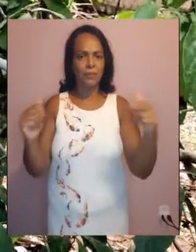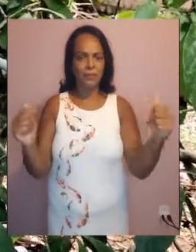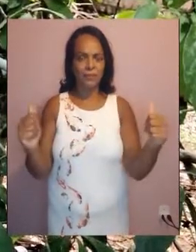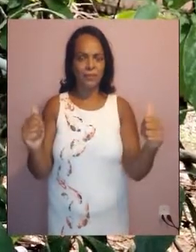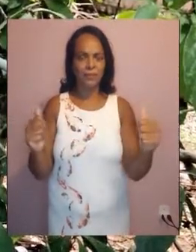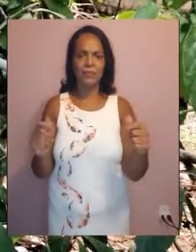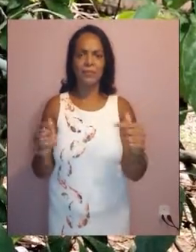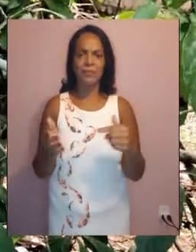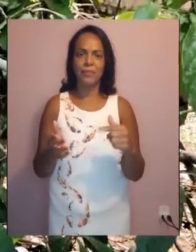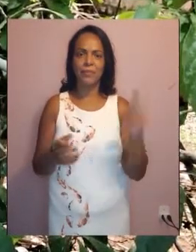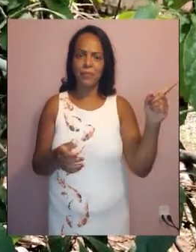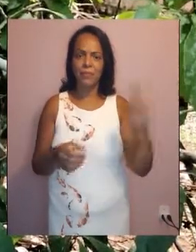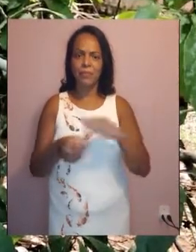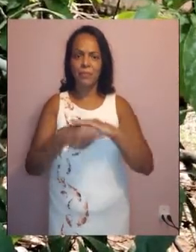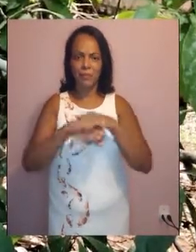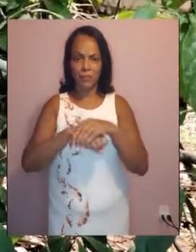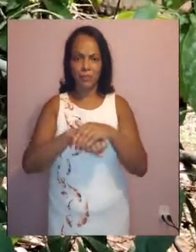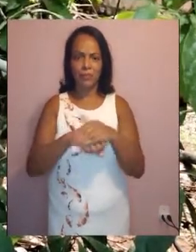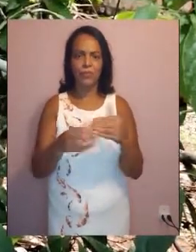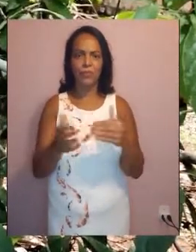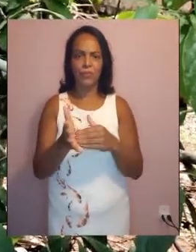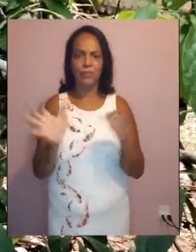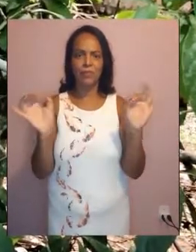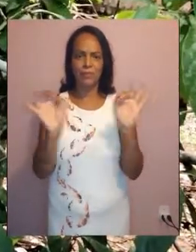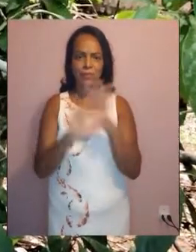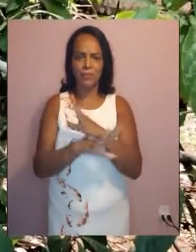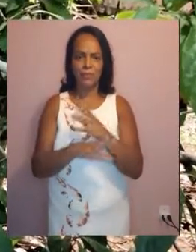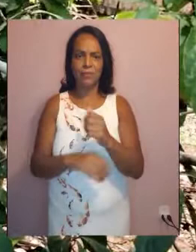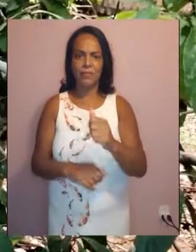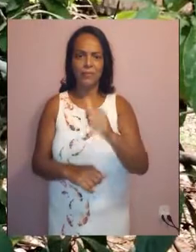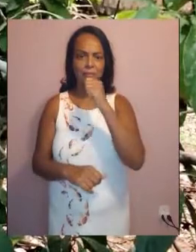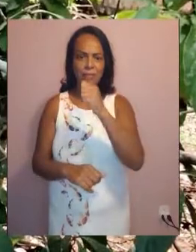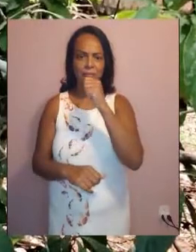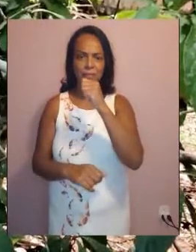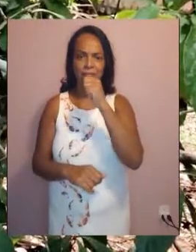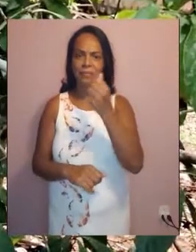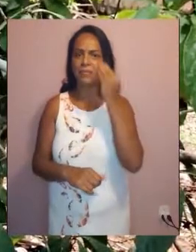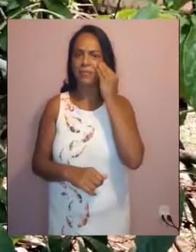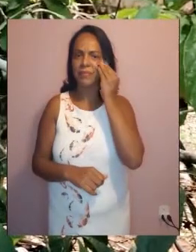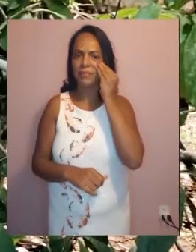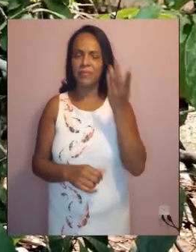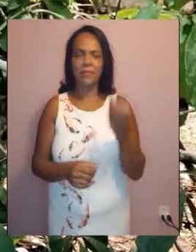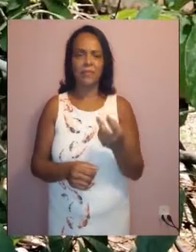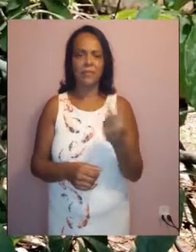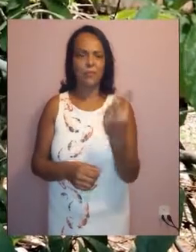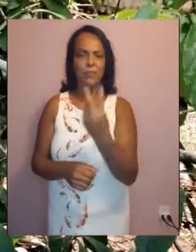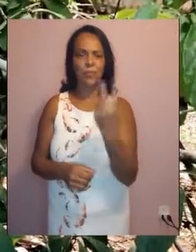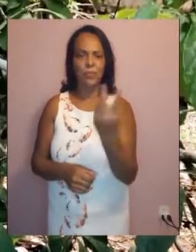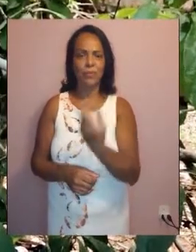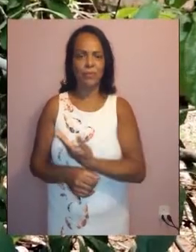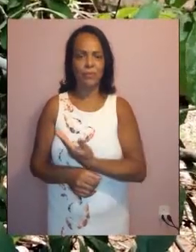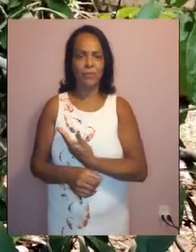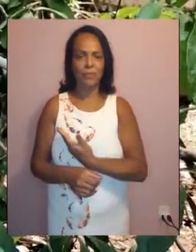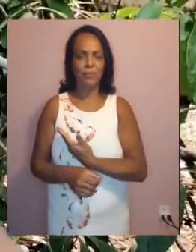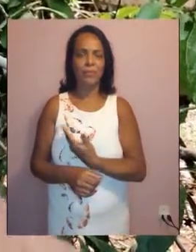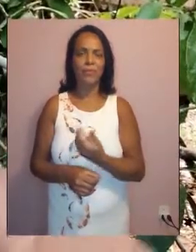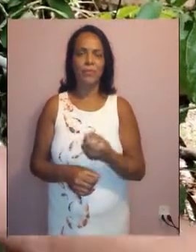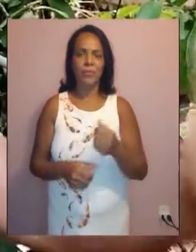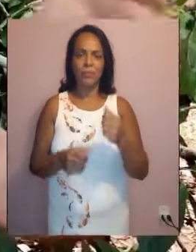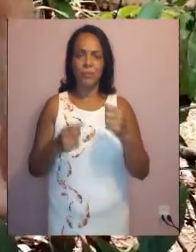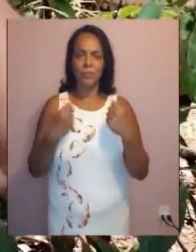terminou ali, né, aquela beberagem. Eles tinham que voltar. E aí naquela mesma